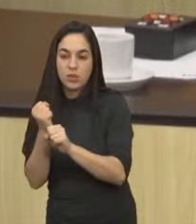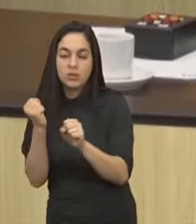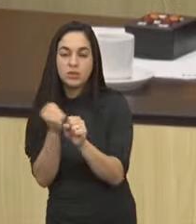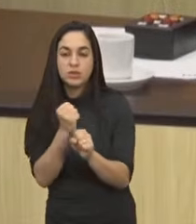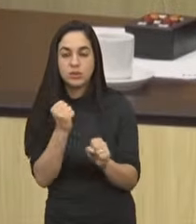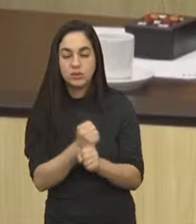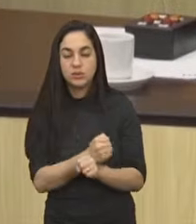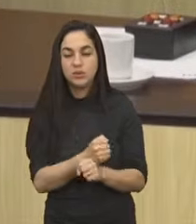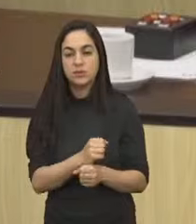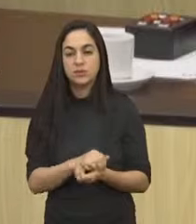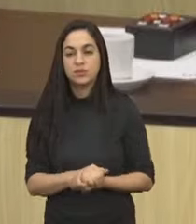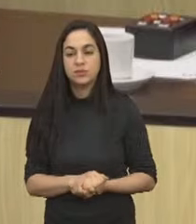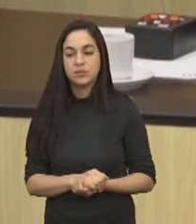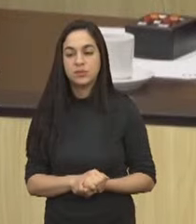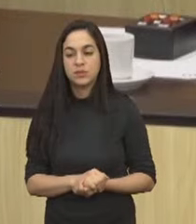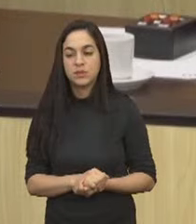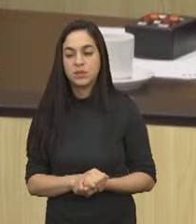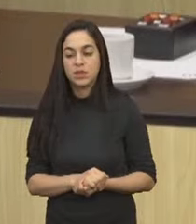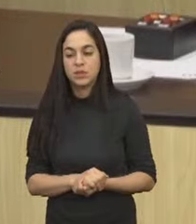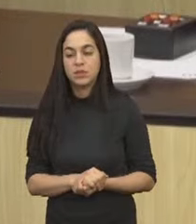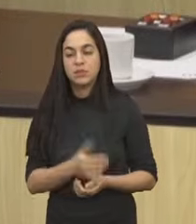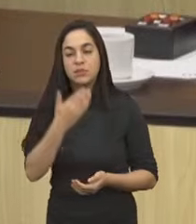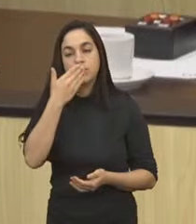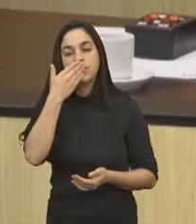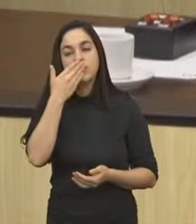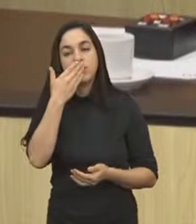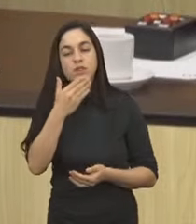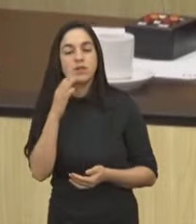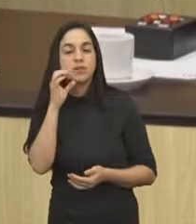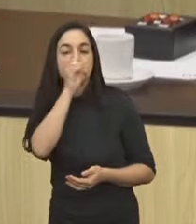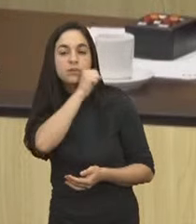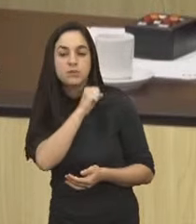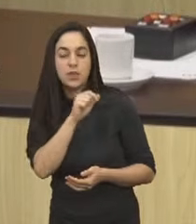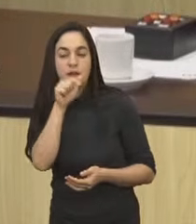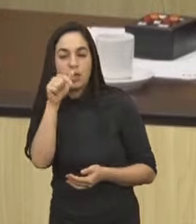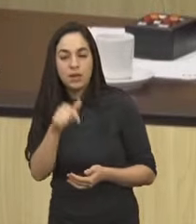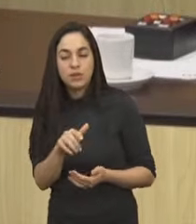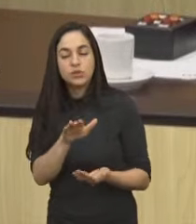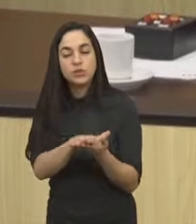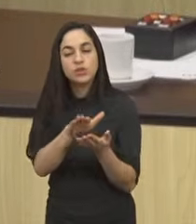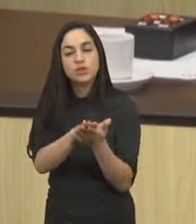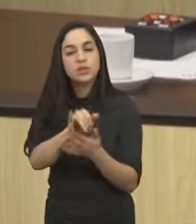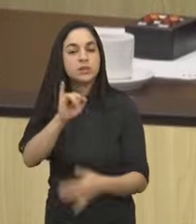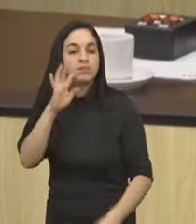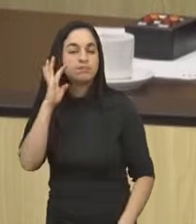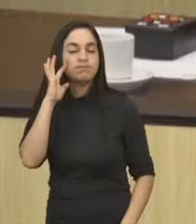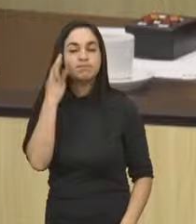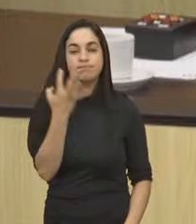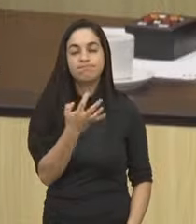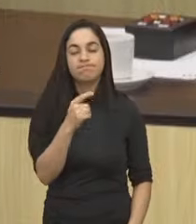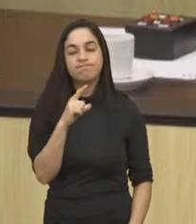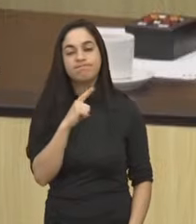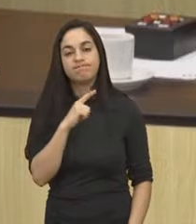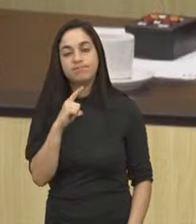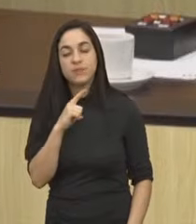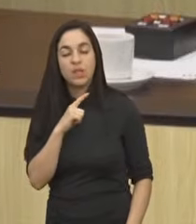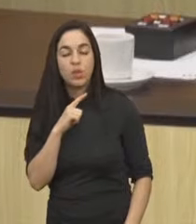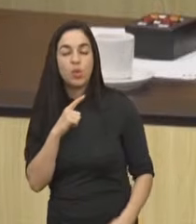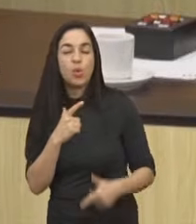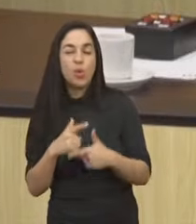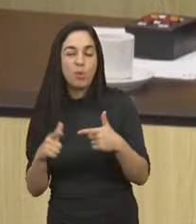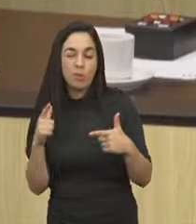o valioso empenho e indispensáveis providências em favor do município de Jacareí, diante do grave